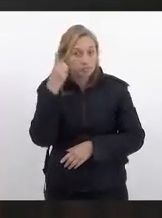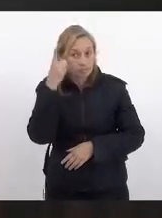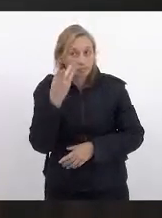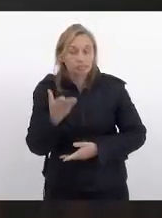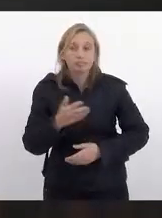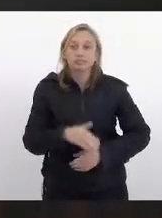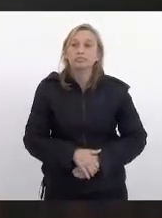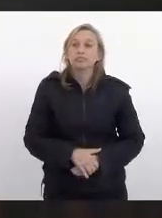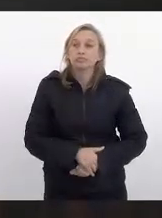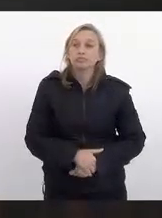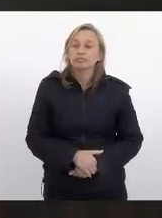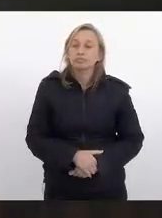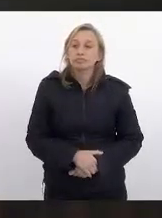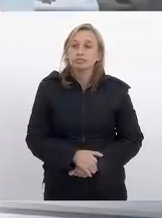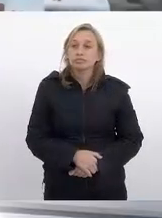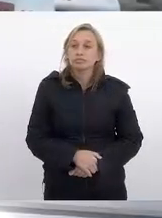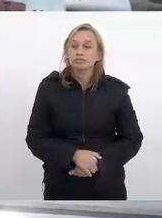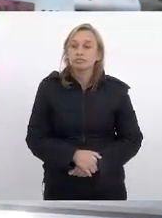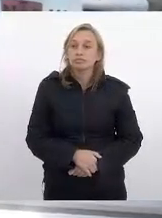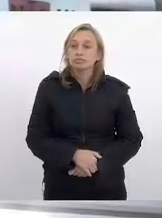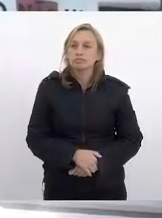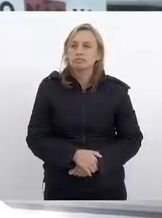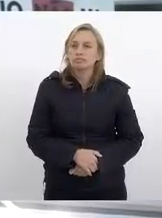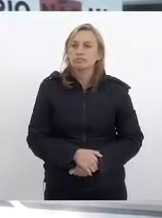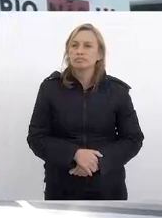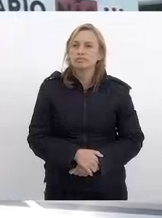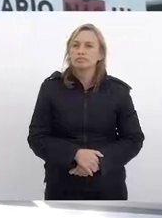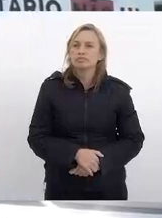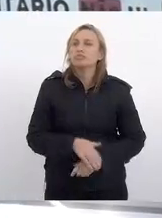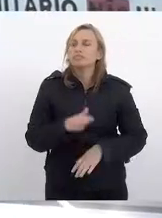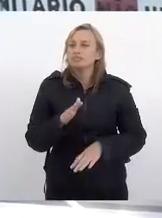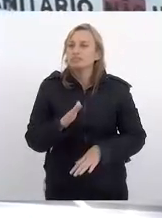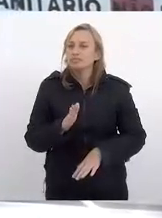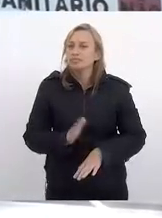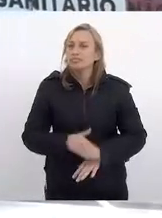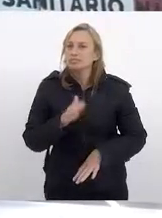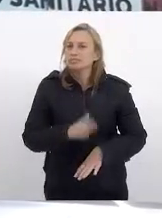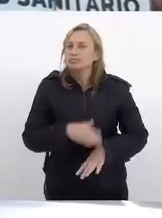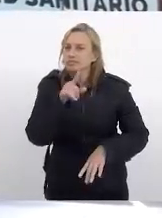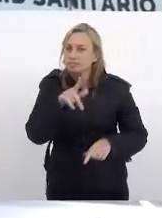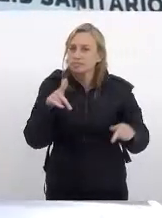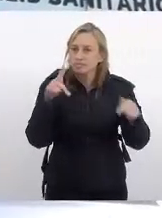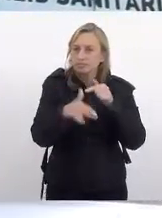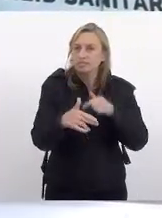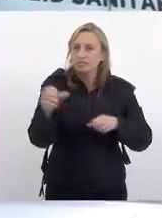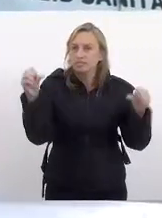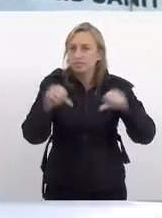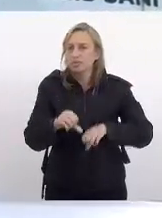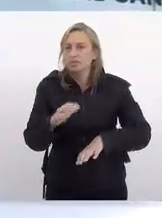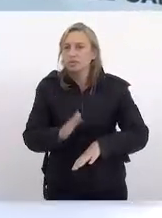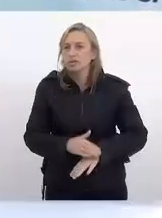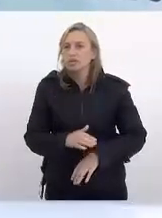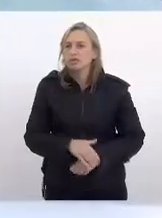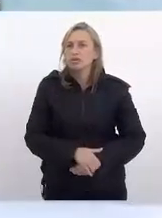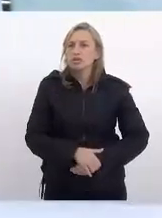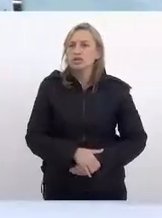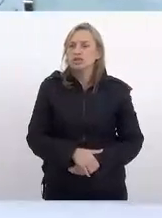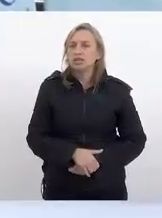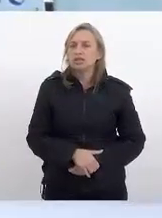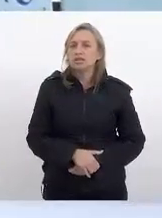deputados e eu queria quanto mais feliz interromper pior ficará